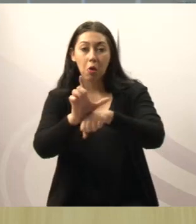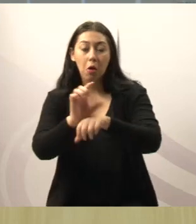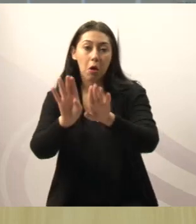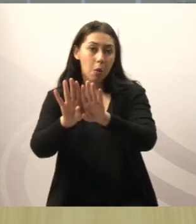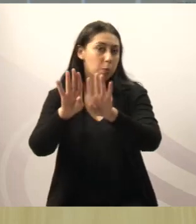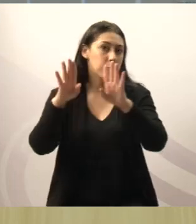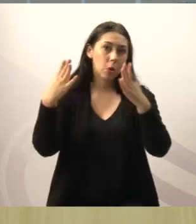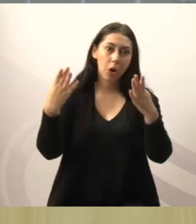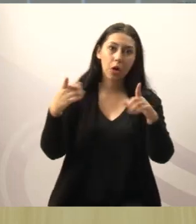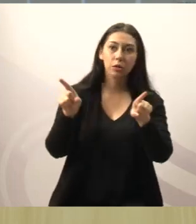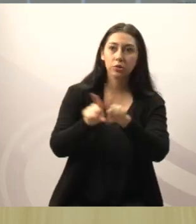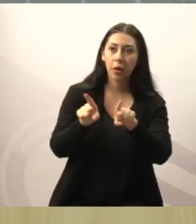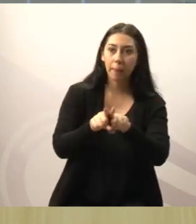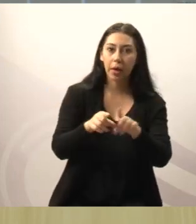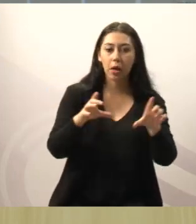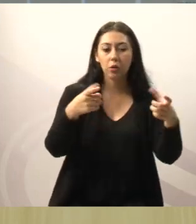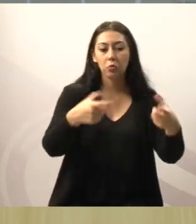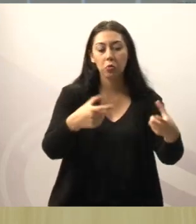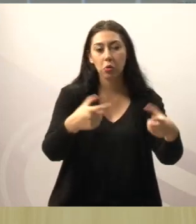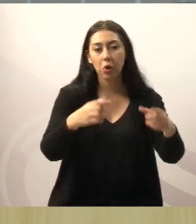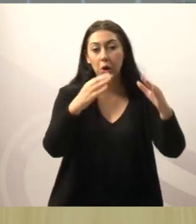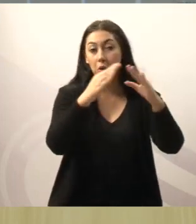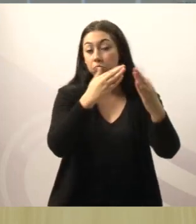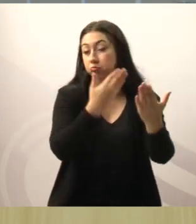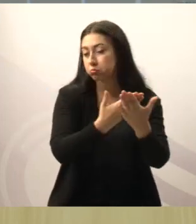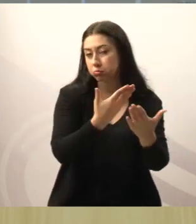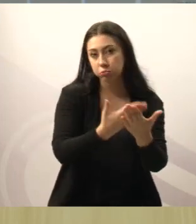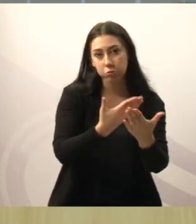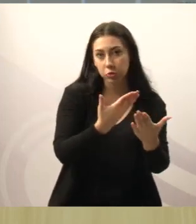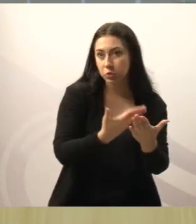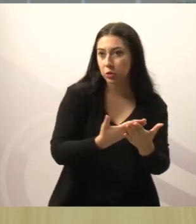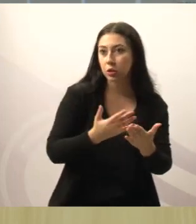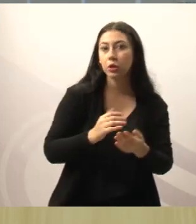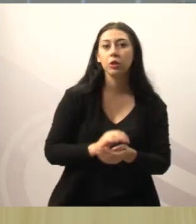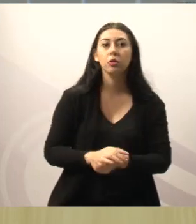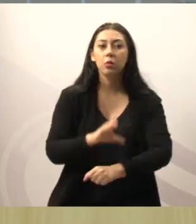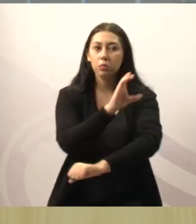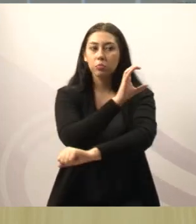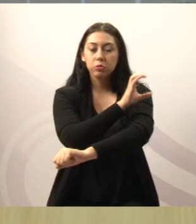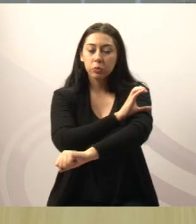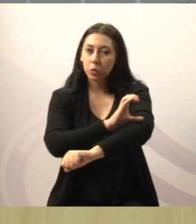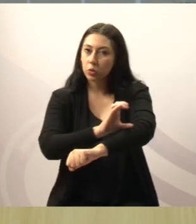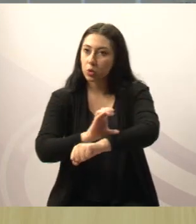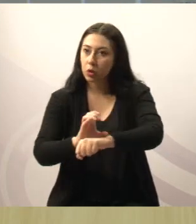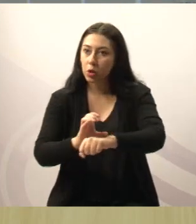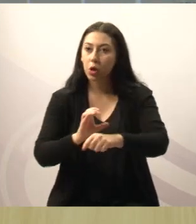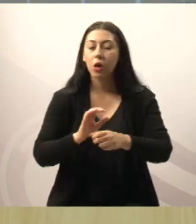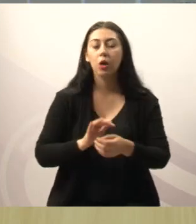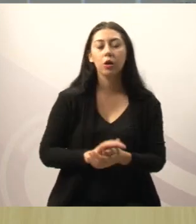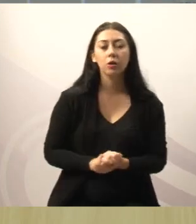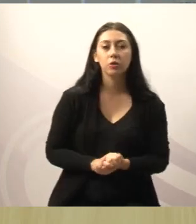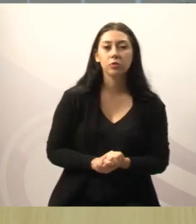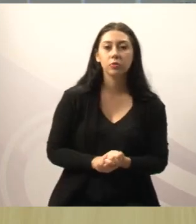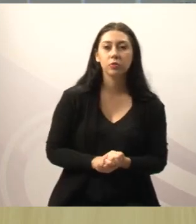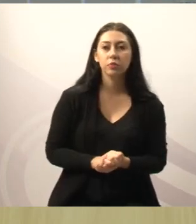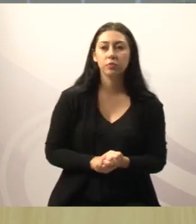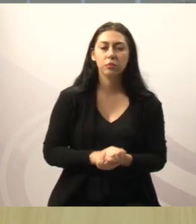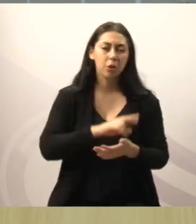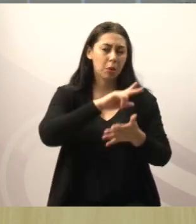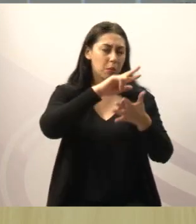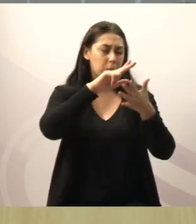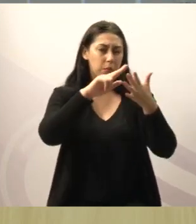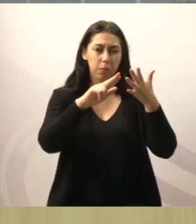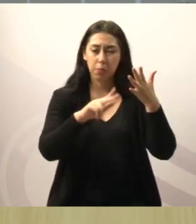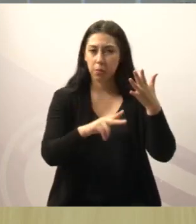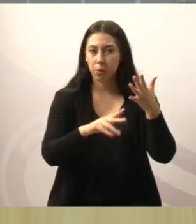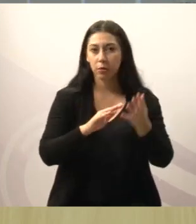de ensino, restrições do comércio, atividades culturais, circulações de pessoas, entre